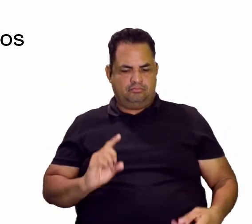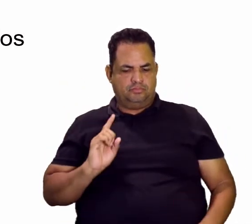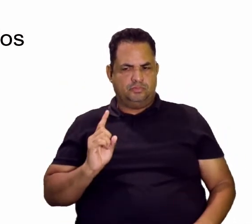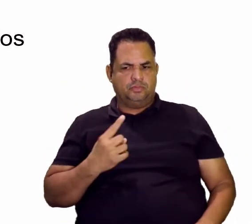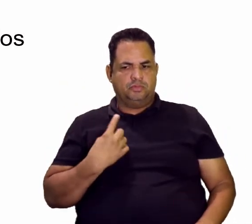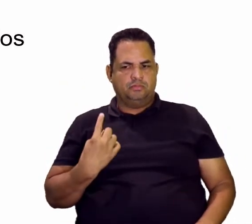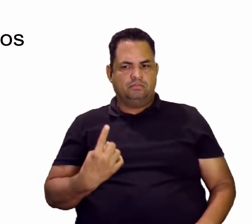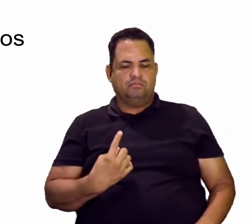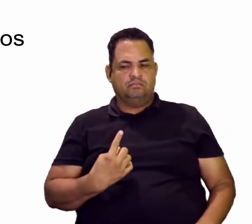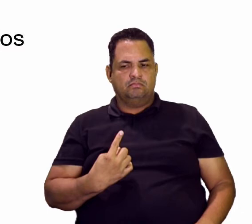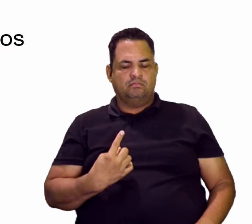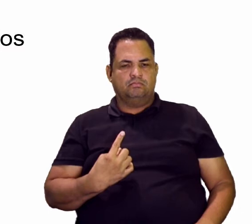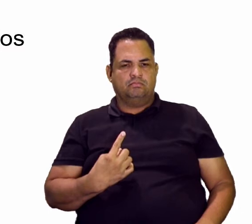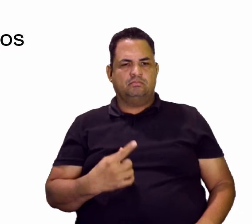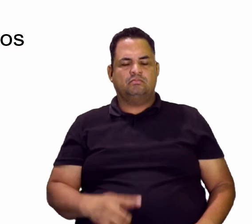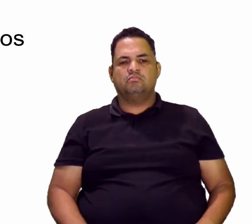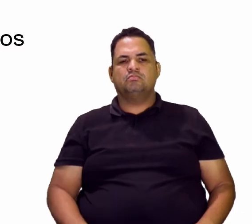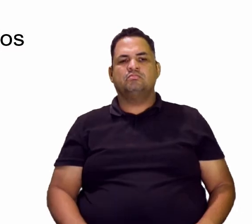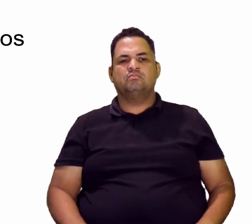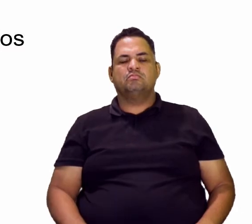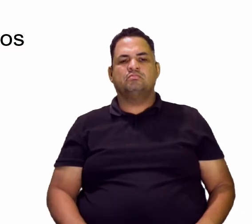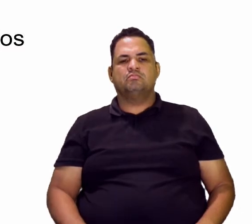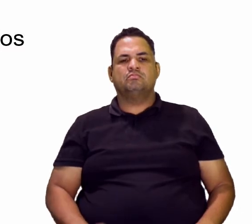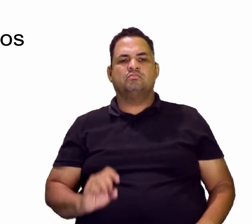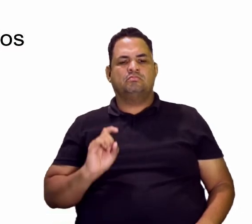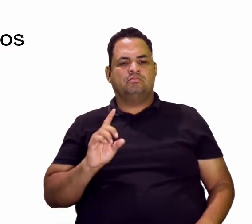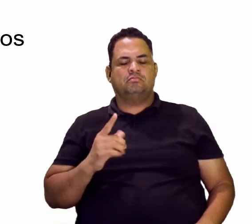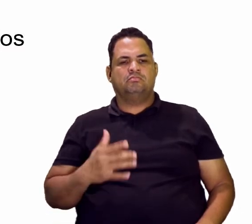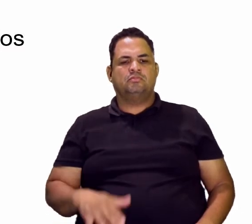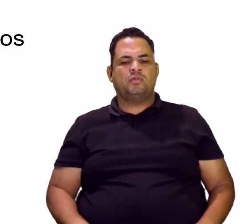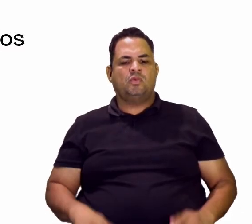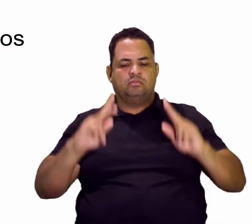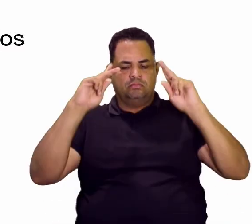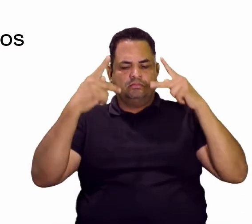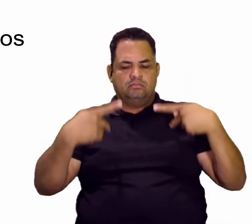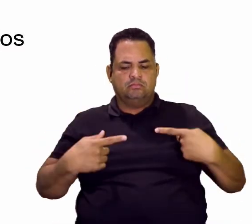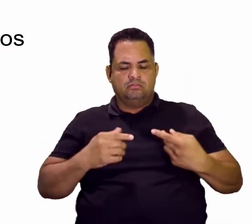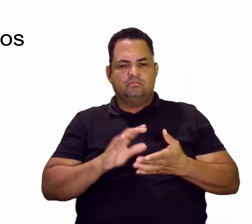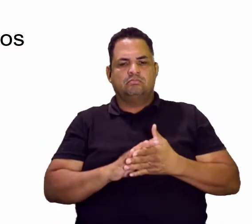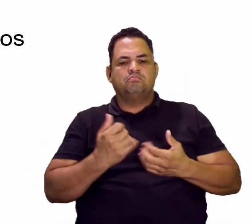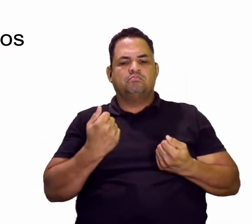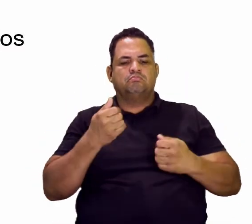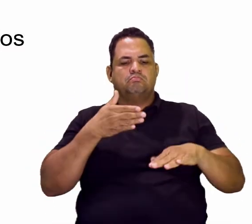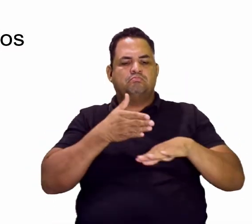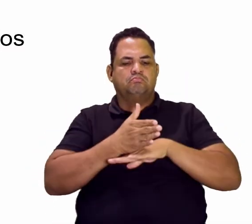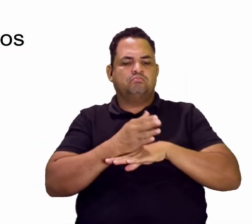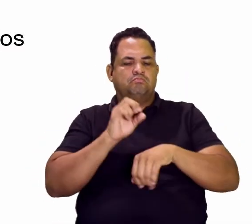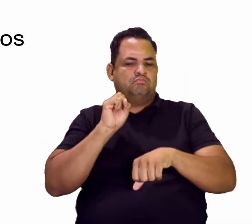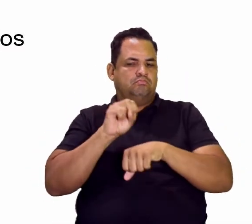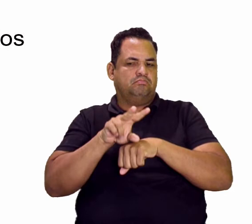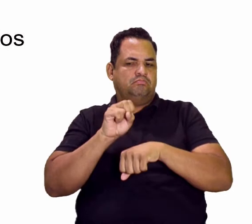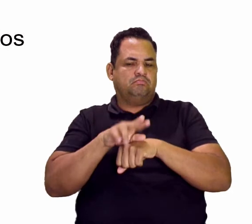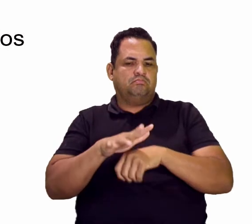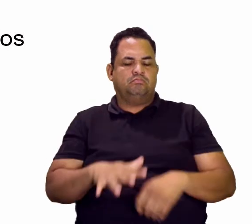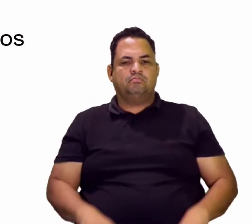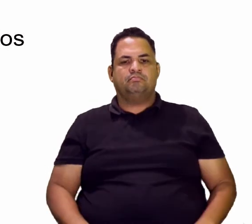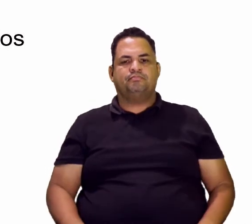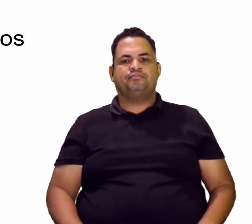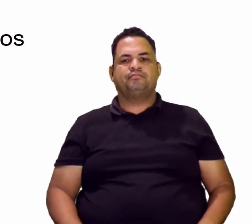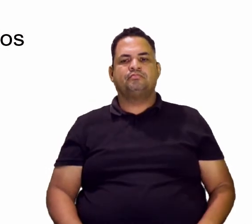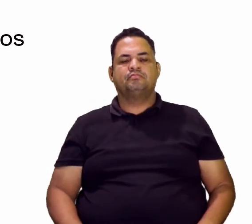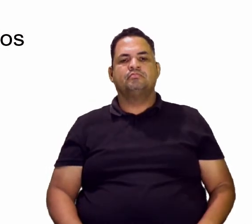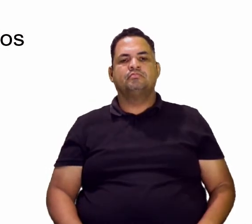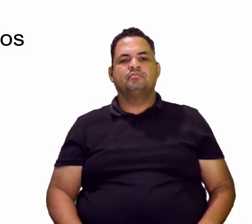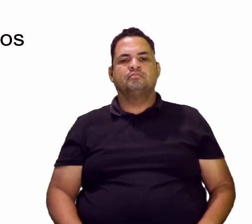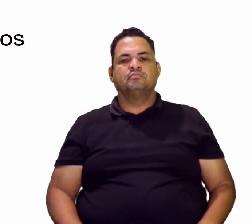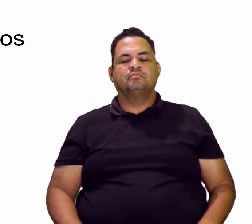humanos? Será, galera? Será que só a espécie humana que é parasitada pelos vírus? Nós vimos